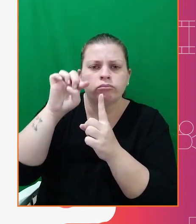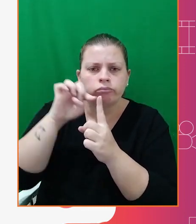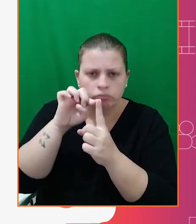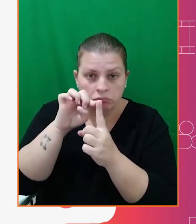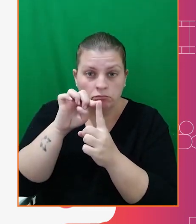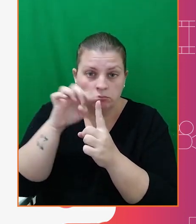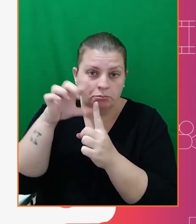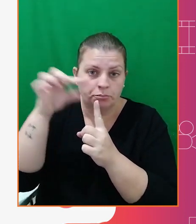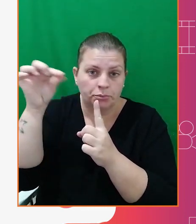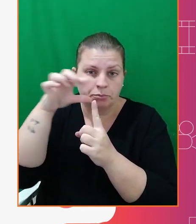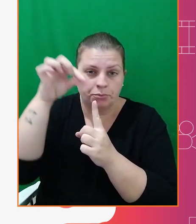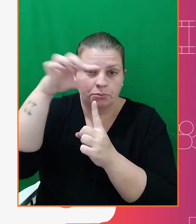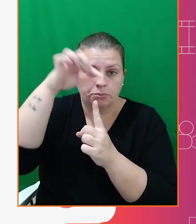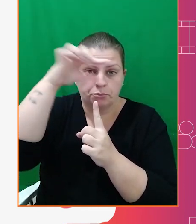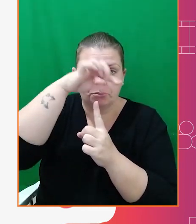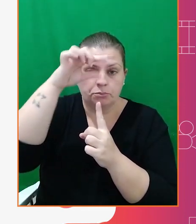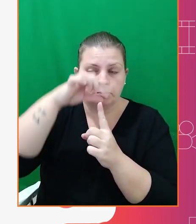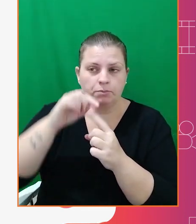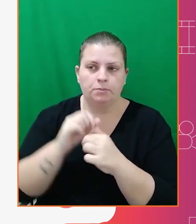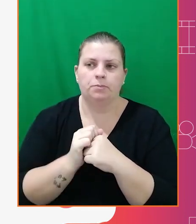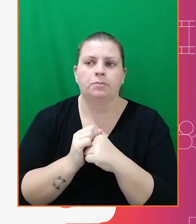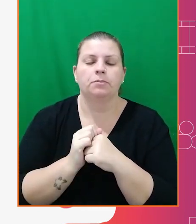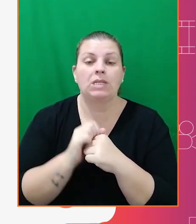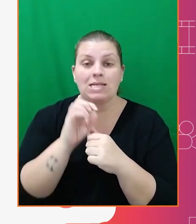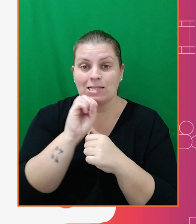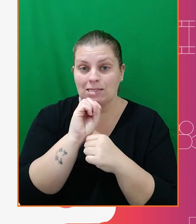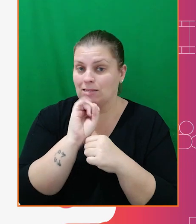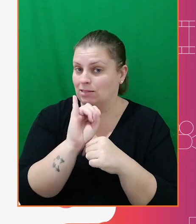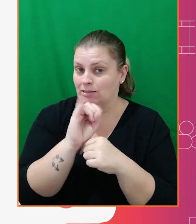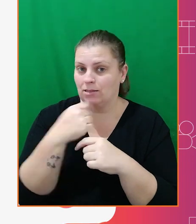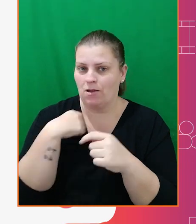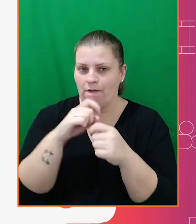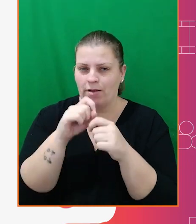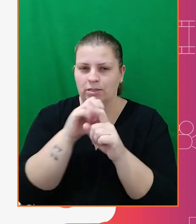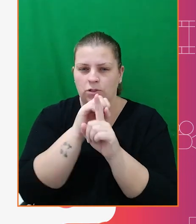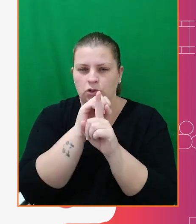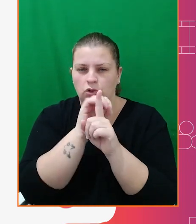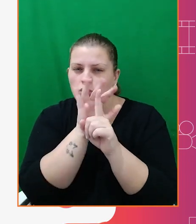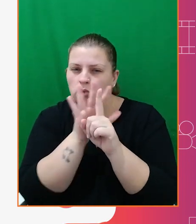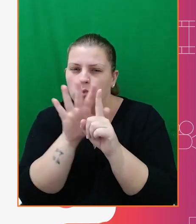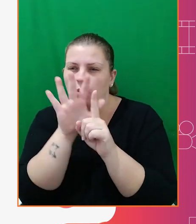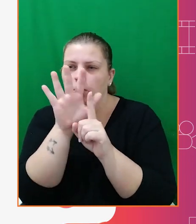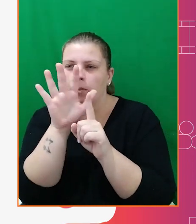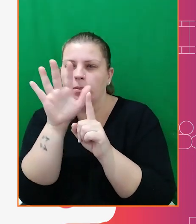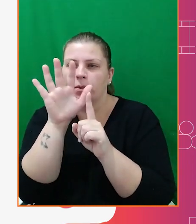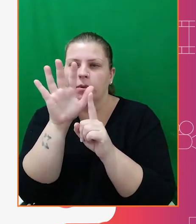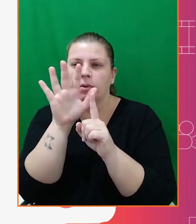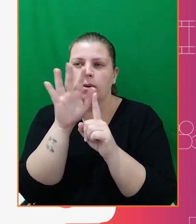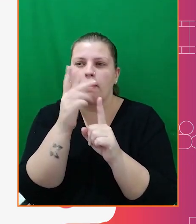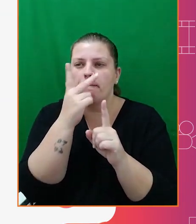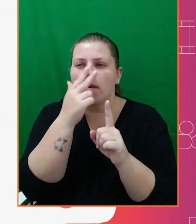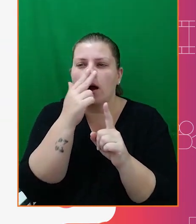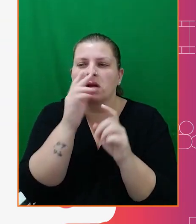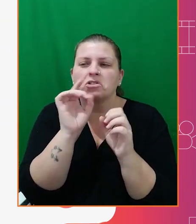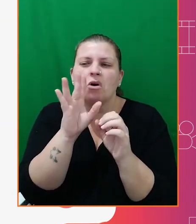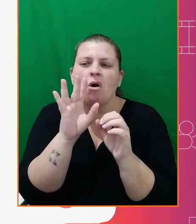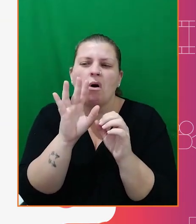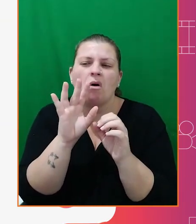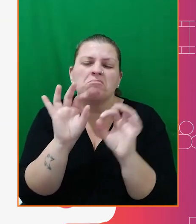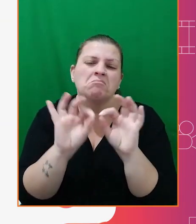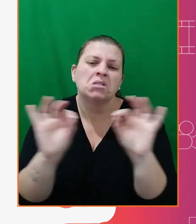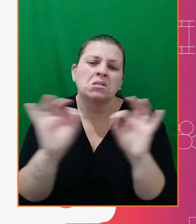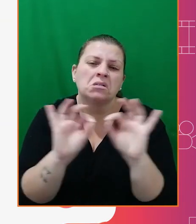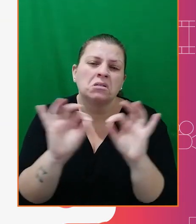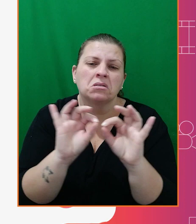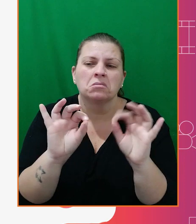pétalas. Se eu desenhar só uma plantinha dessa, pode dar a impressão que é só um matinho. Eu poderia fazer ela aqui,